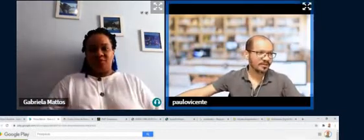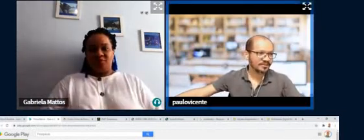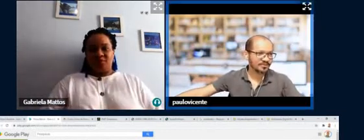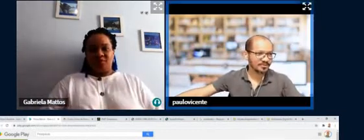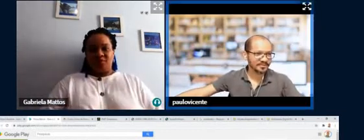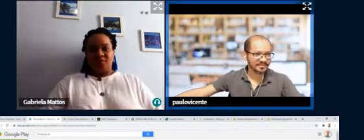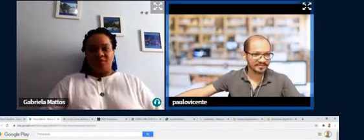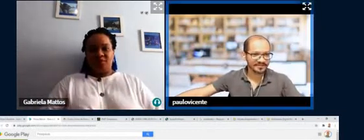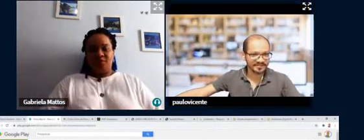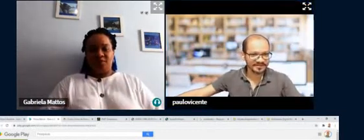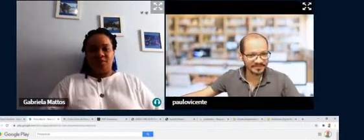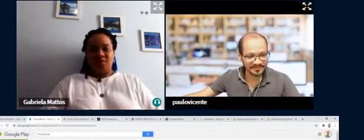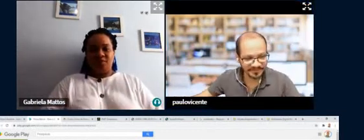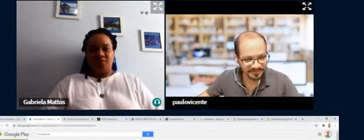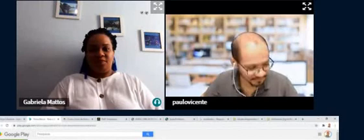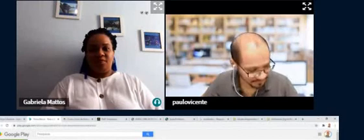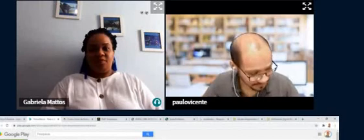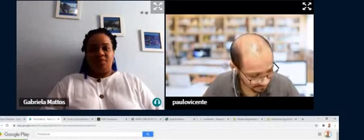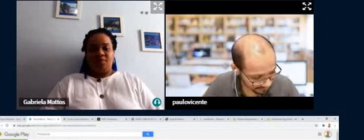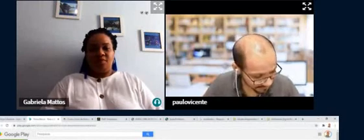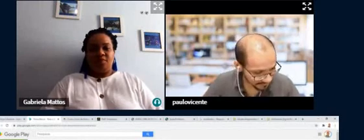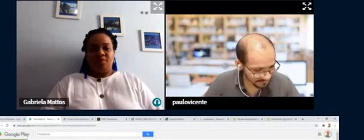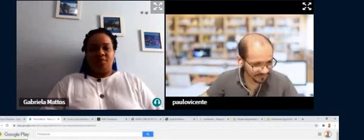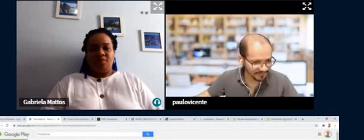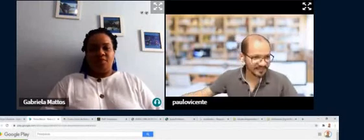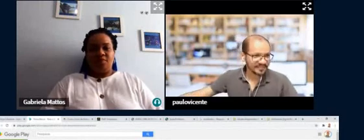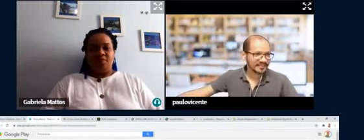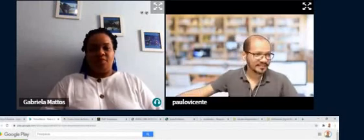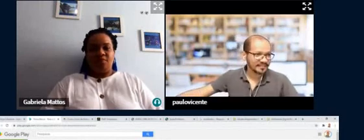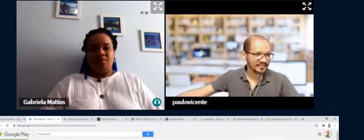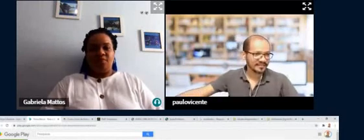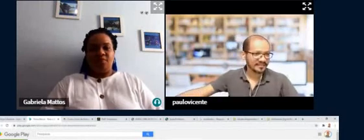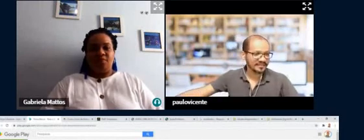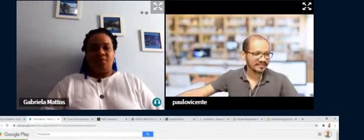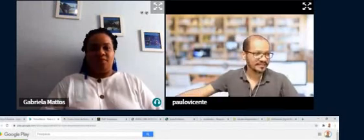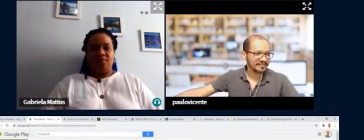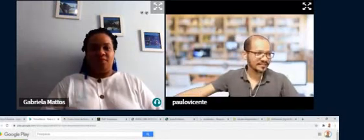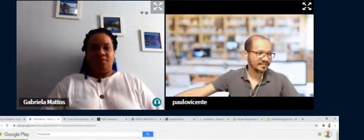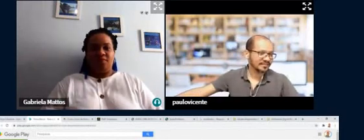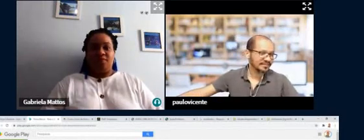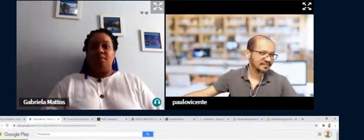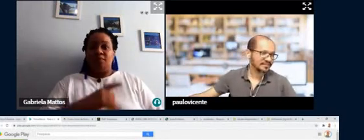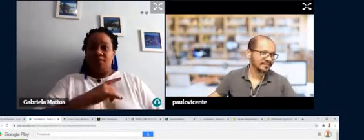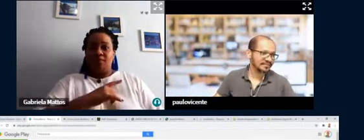Estou aqui. Tem perguntas no YouTube? Não. Nós tivemos aí um momento de estabilidade.